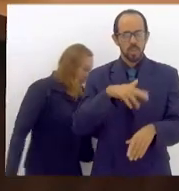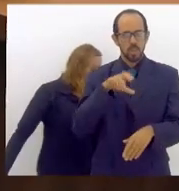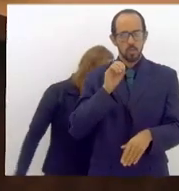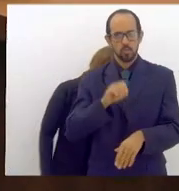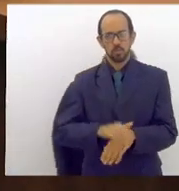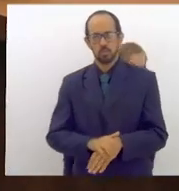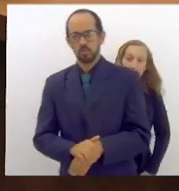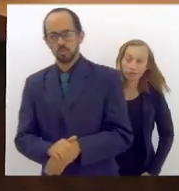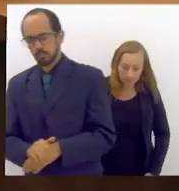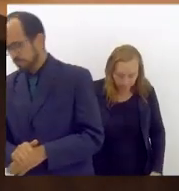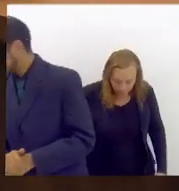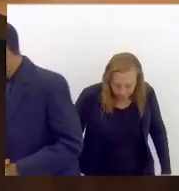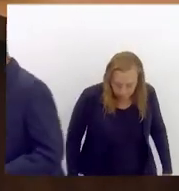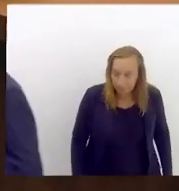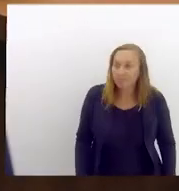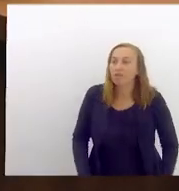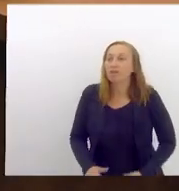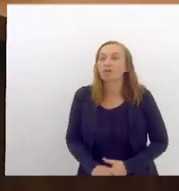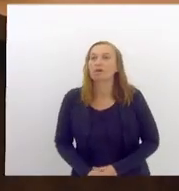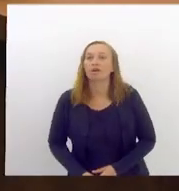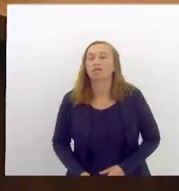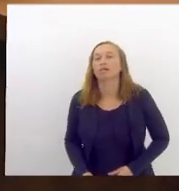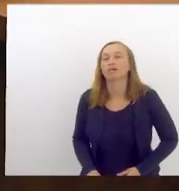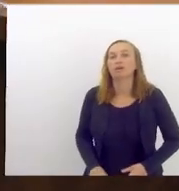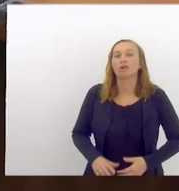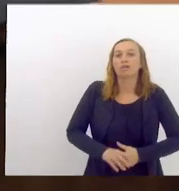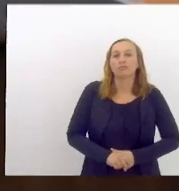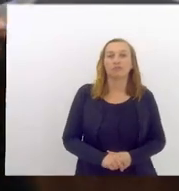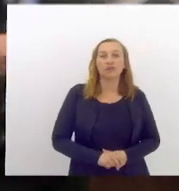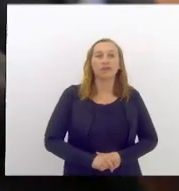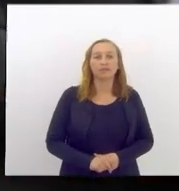rejeição das contas devidamente fundamental